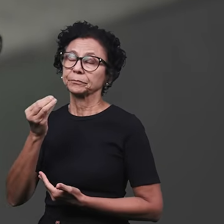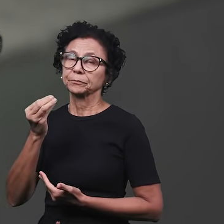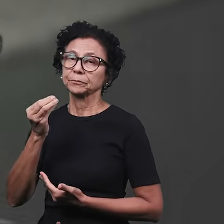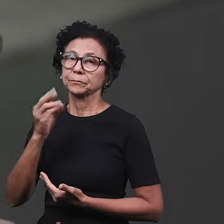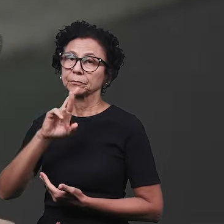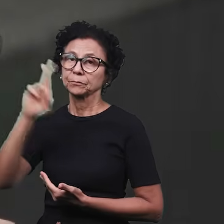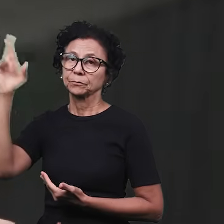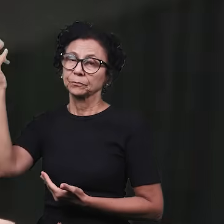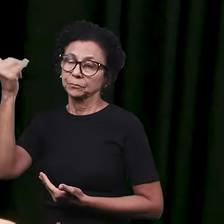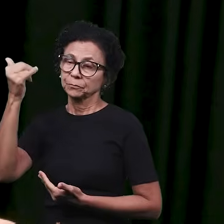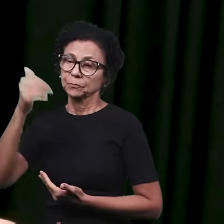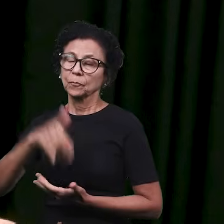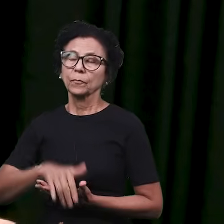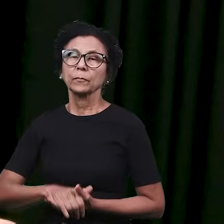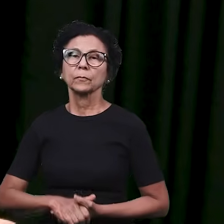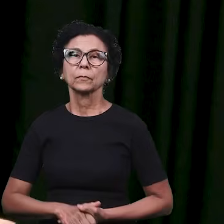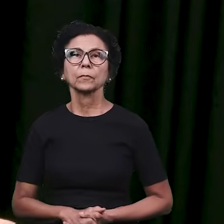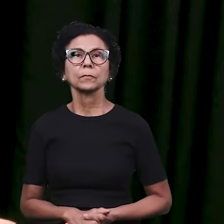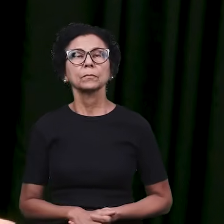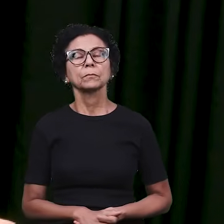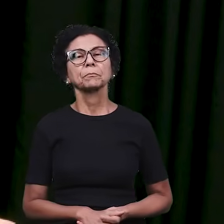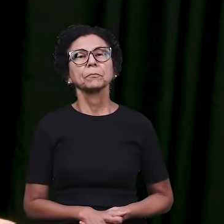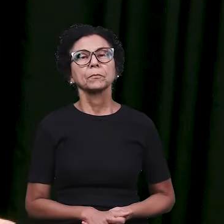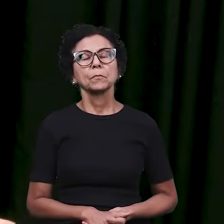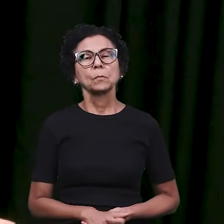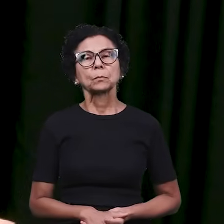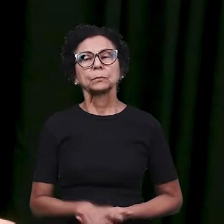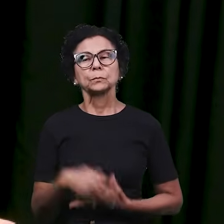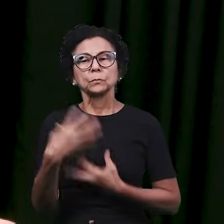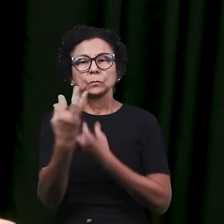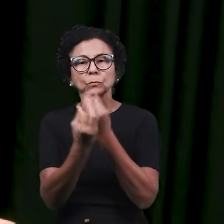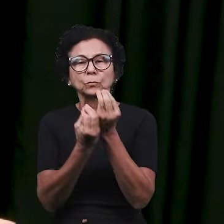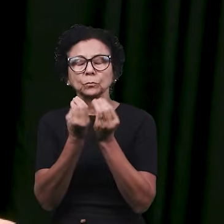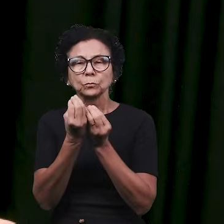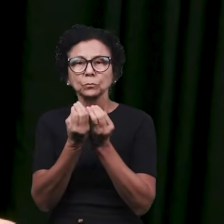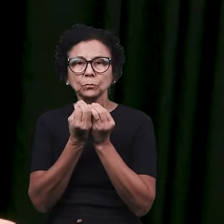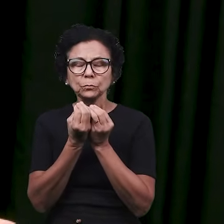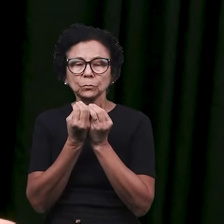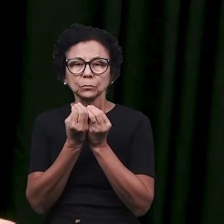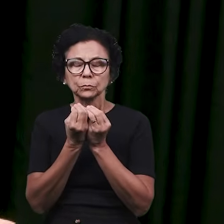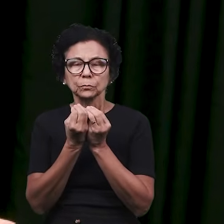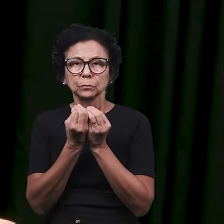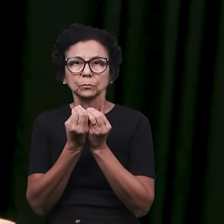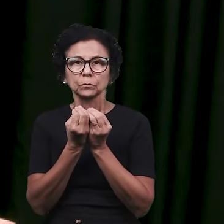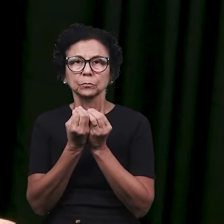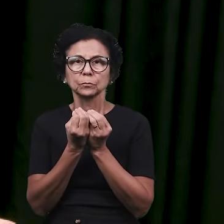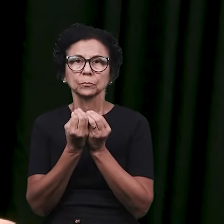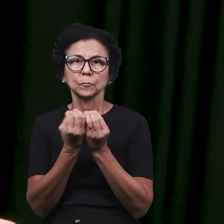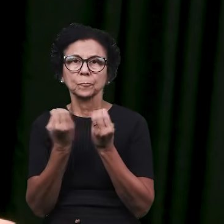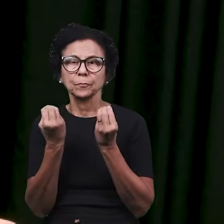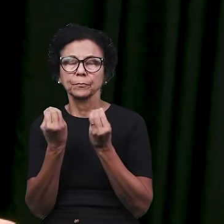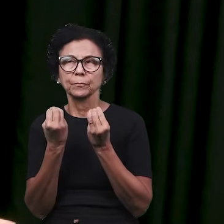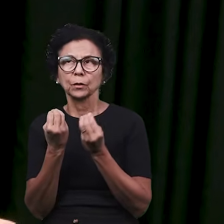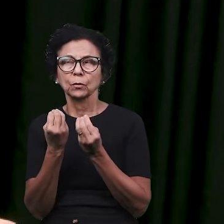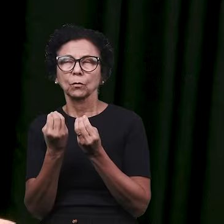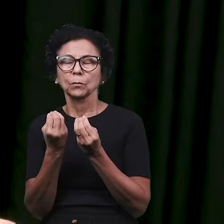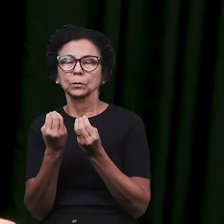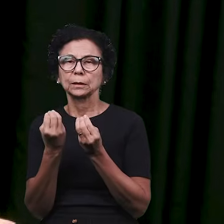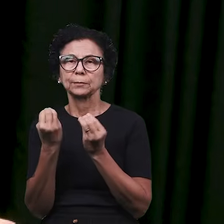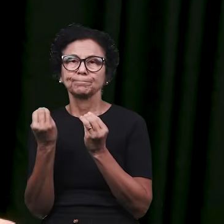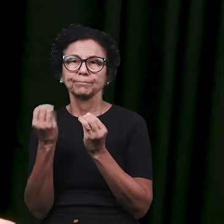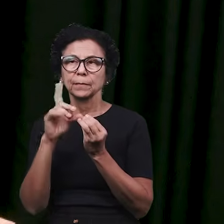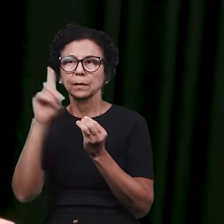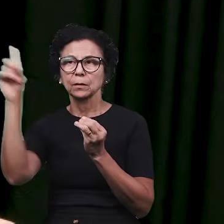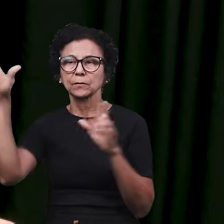Moisés dos detalhes e como que o Senhor vai enxergar tudo isso que Israel vai fazer, nesse desvio que